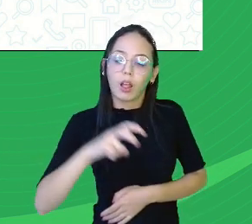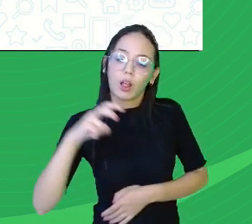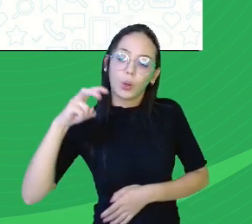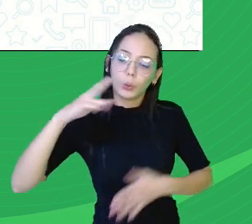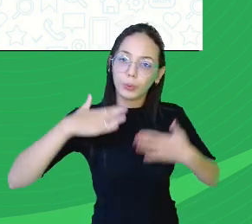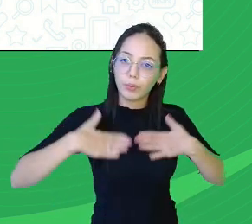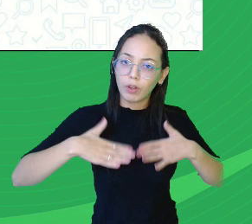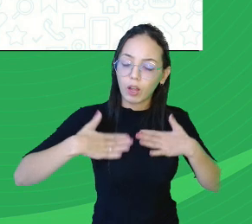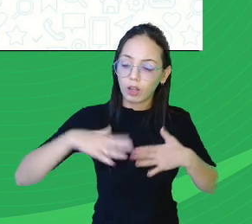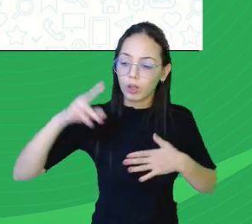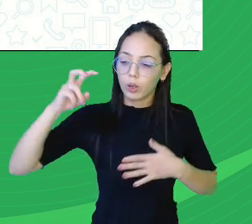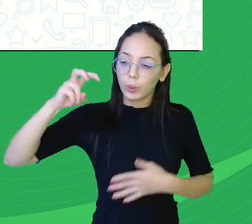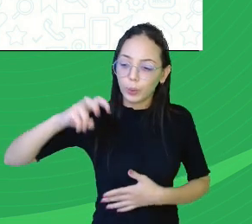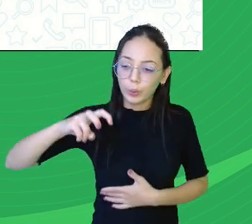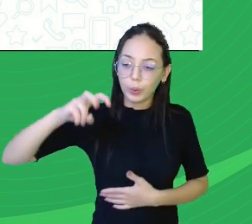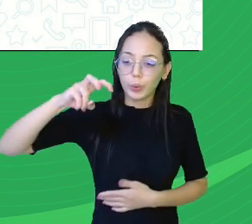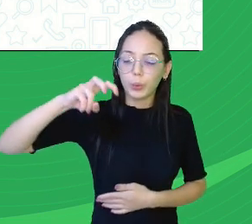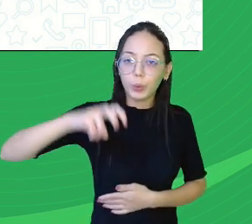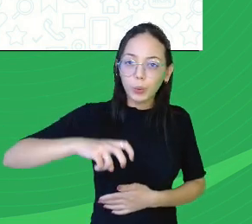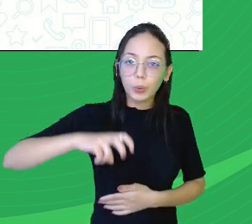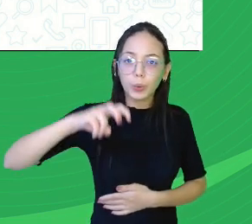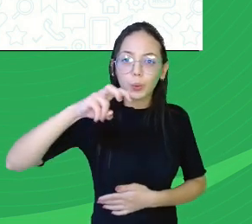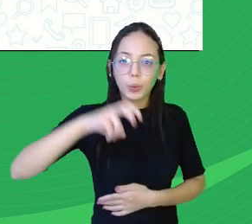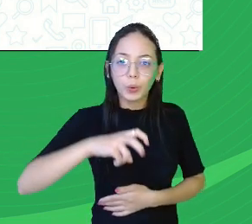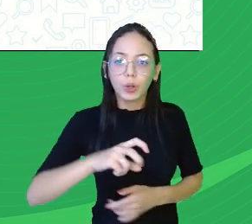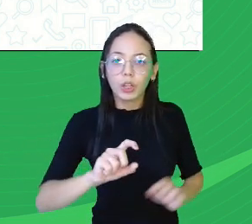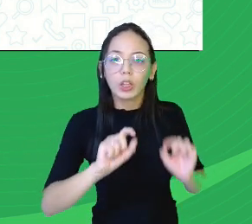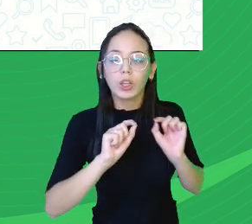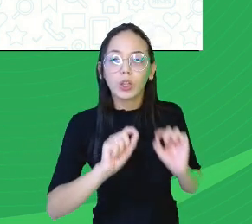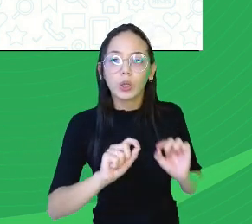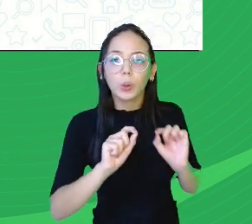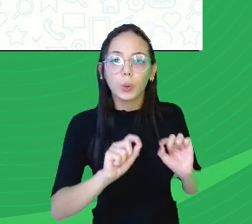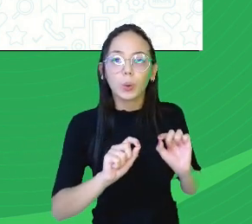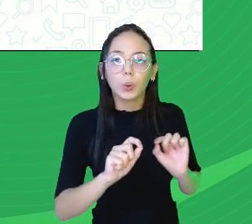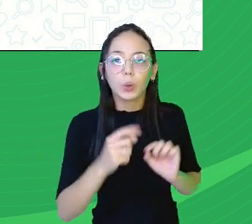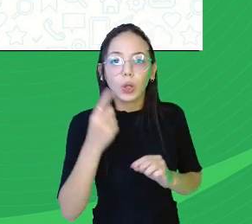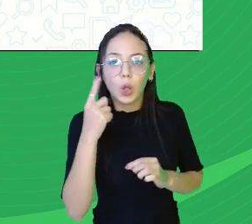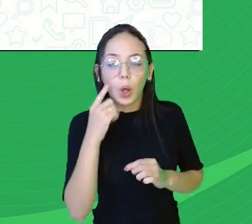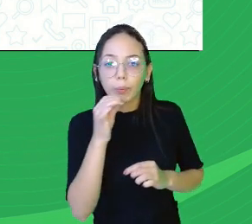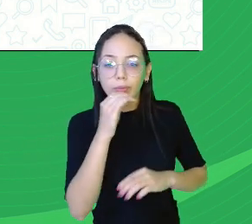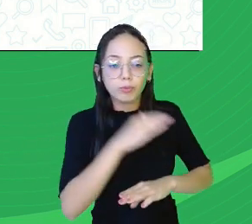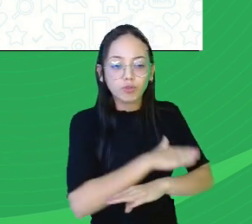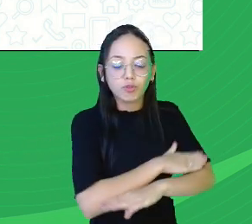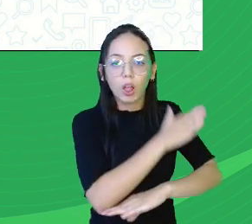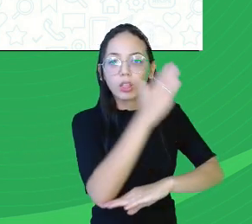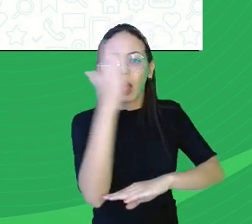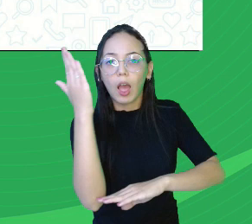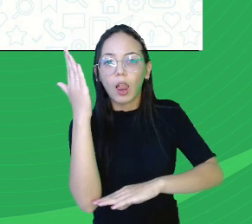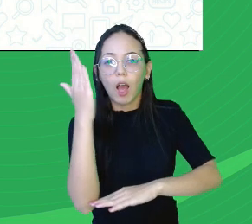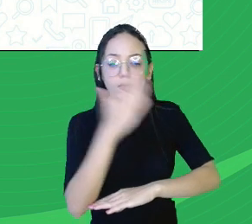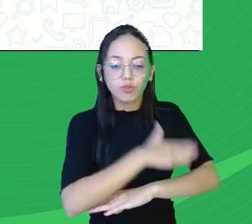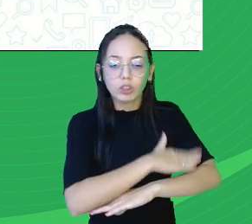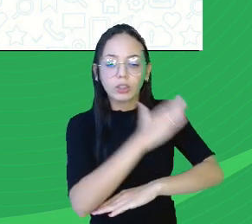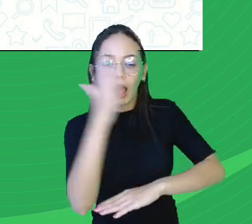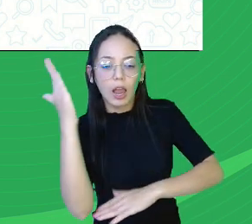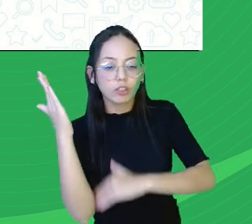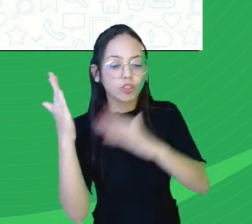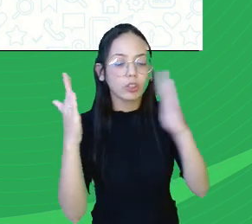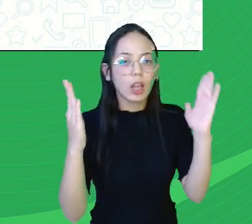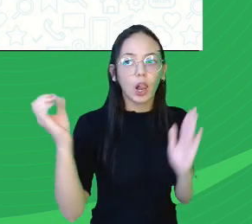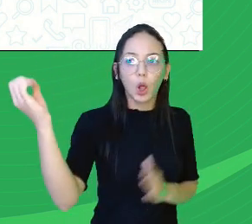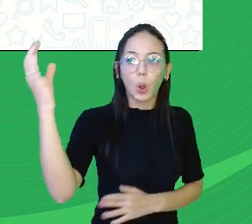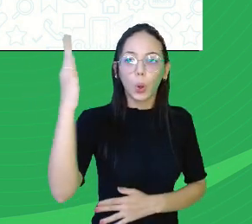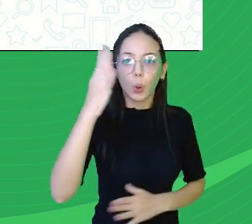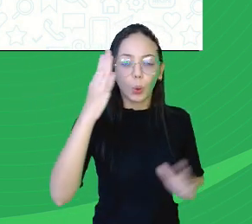que ela descia as escadas, ela ia abrindo todas as janelas, ou seja, tudo foi ficando